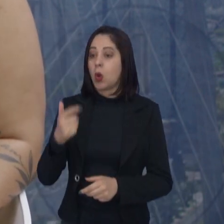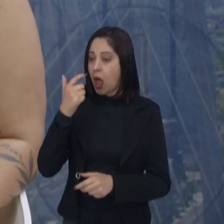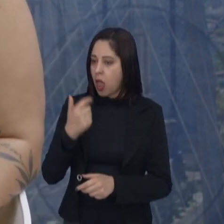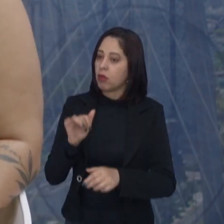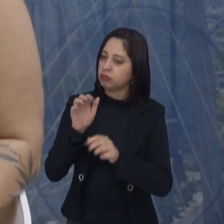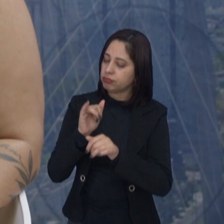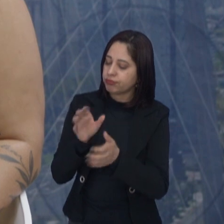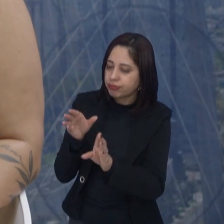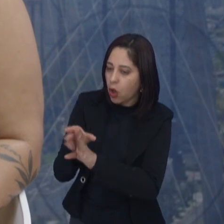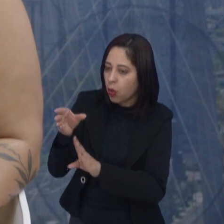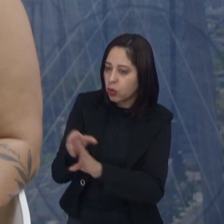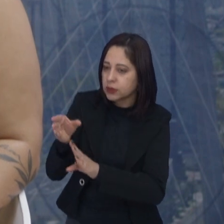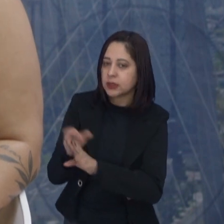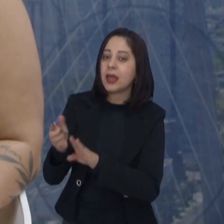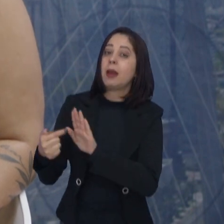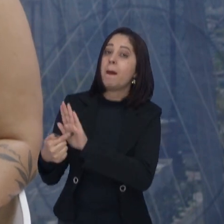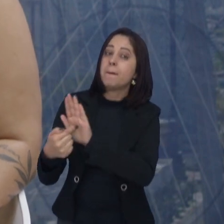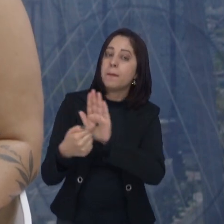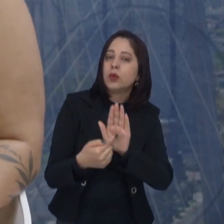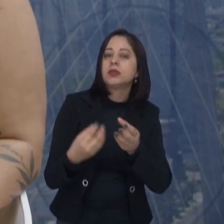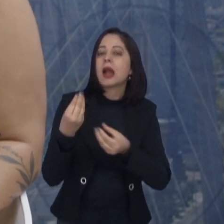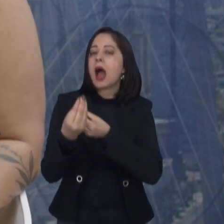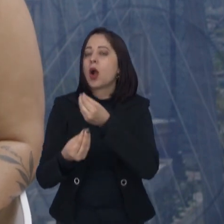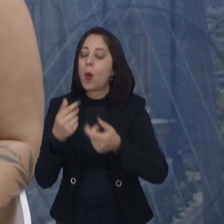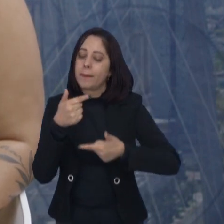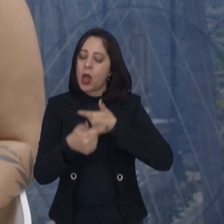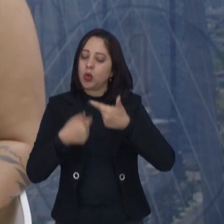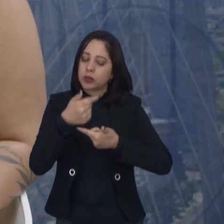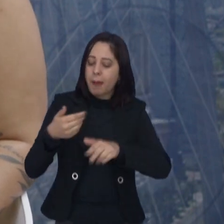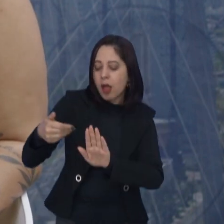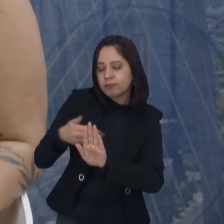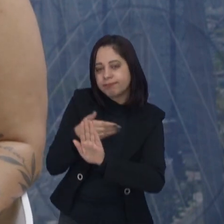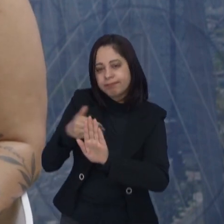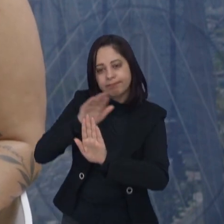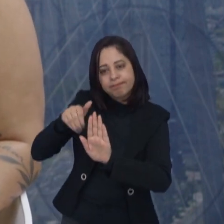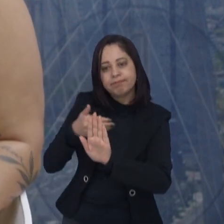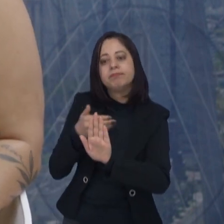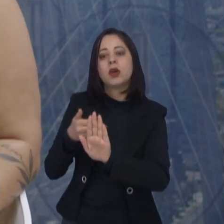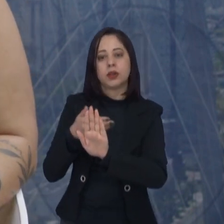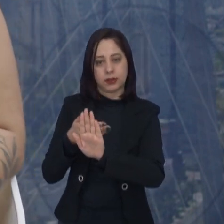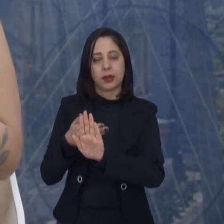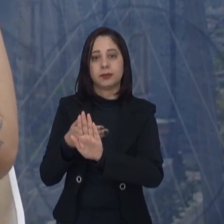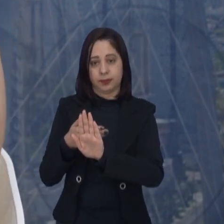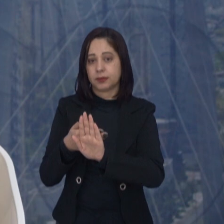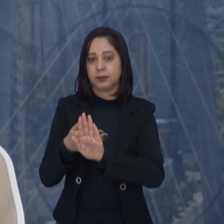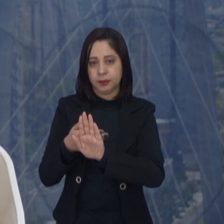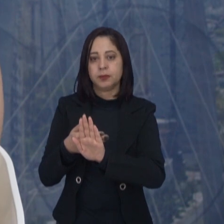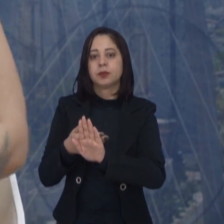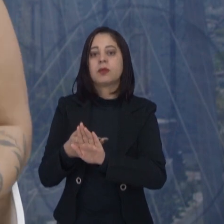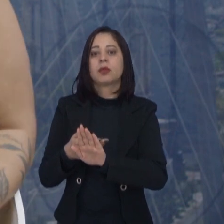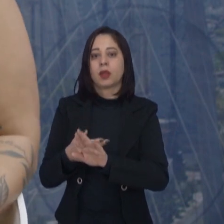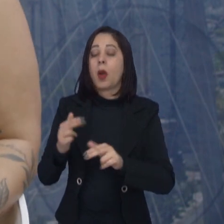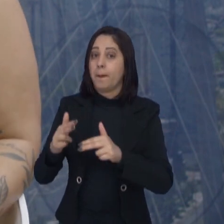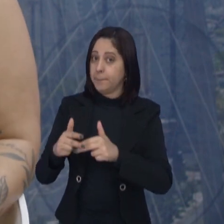como é, né, que é realmente um trabalho, tem essa preocupação, como é que vai apresentar aquilo para o seu público. Então, a gente toma esse cuidado ali com o